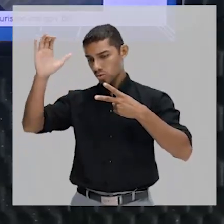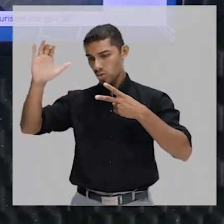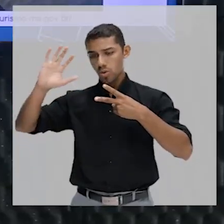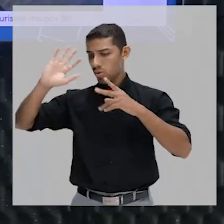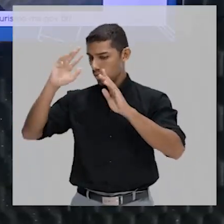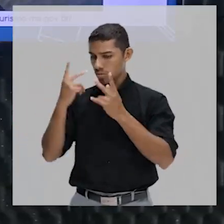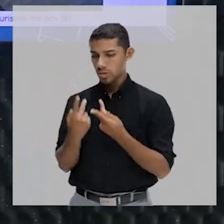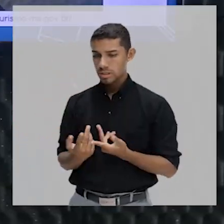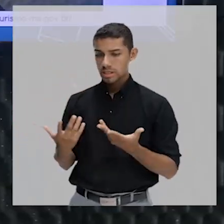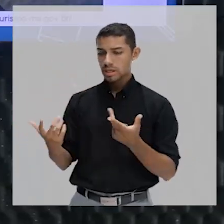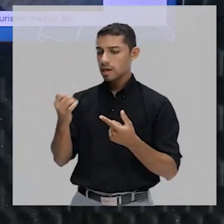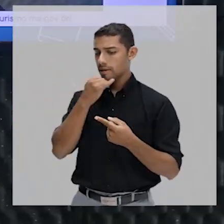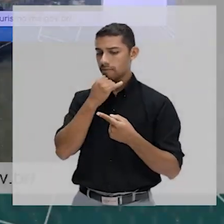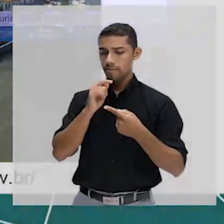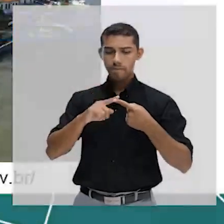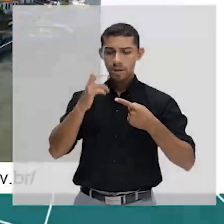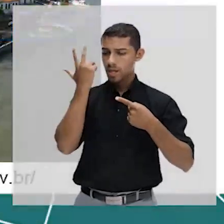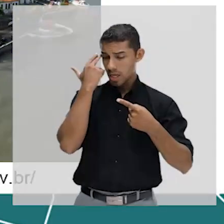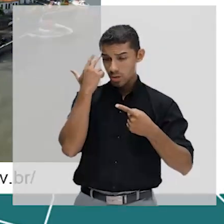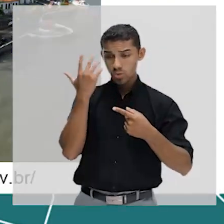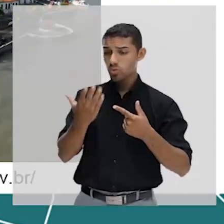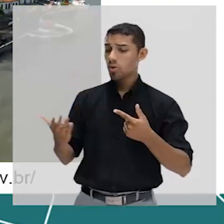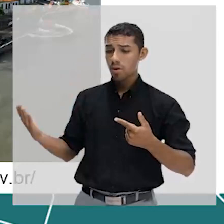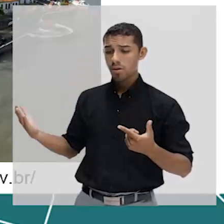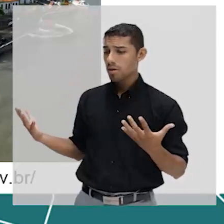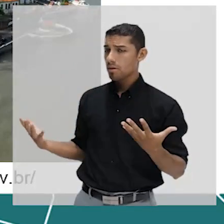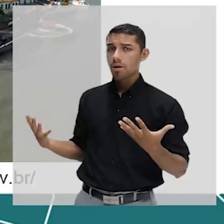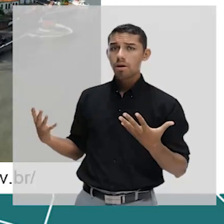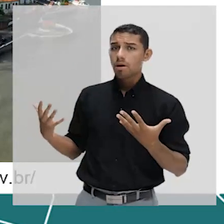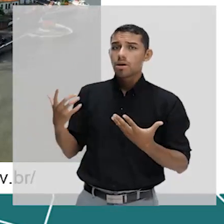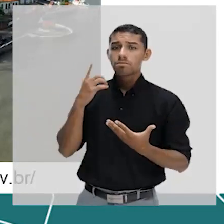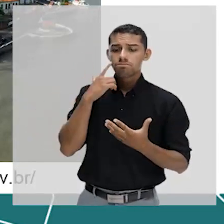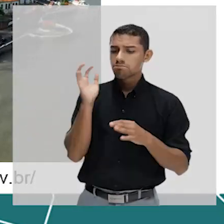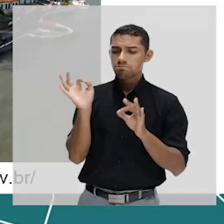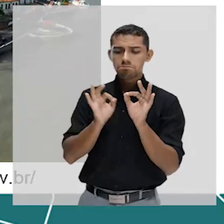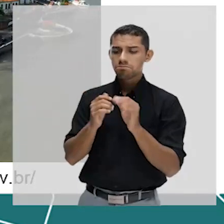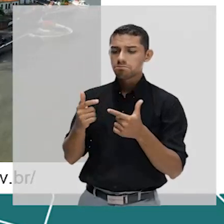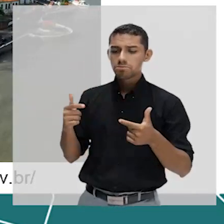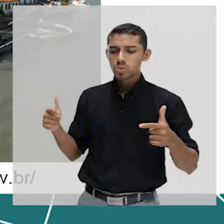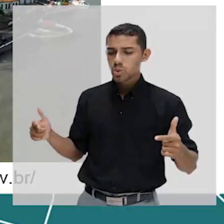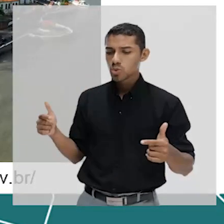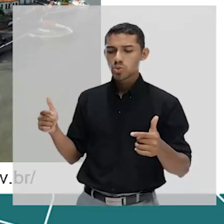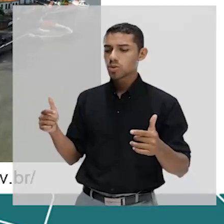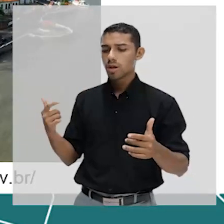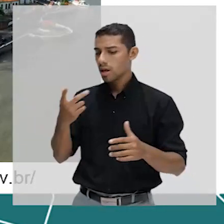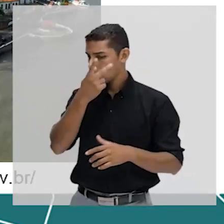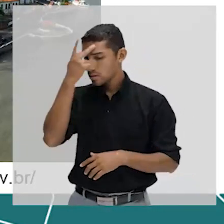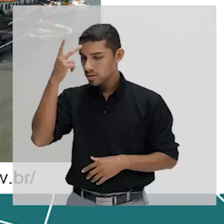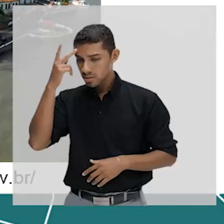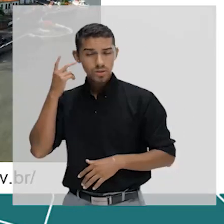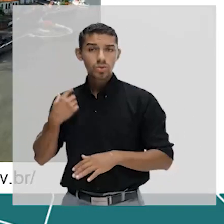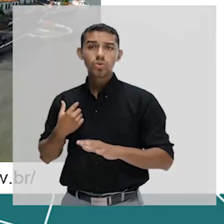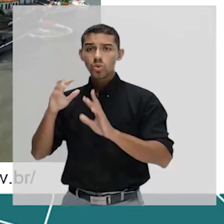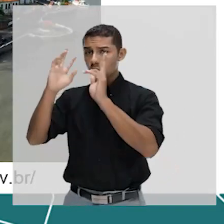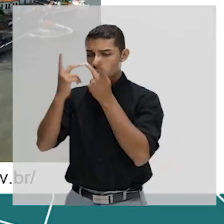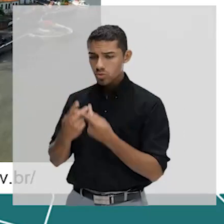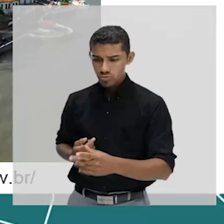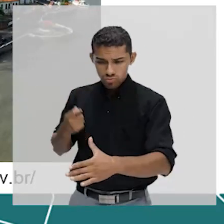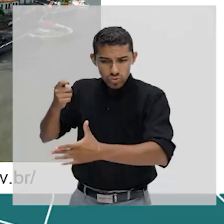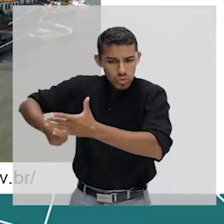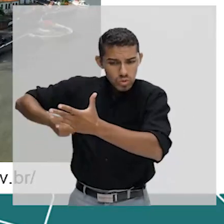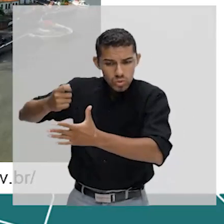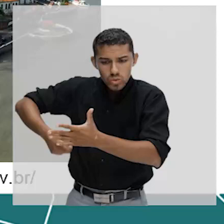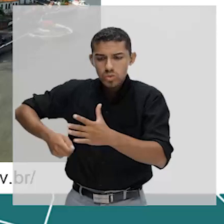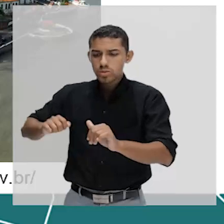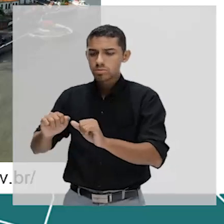A paisagem natural, galera, tá isso aqui. É aquela paisagem que não houve interferência das ações humanas sobre a sua